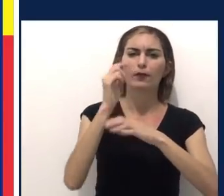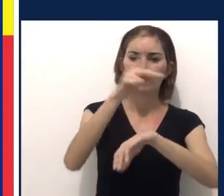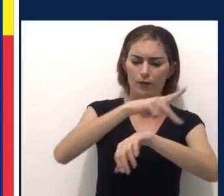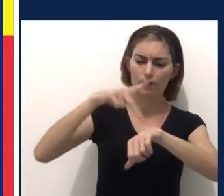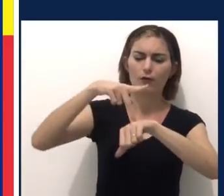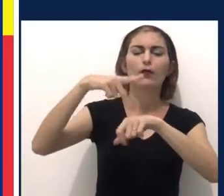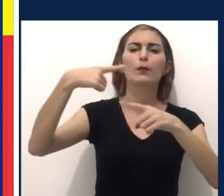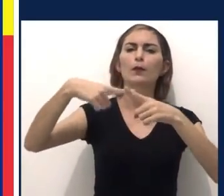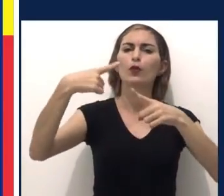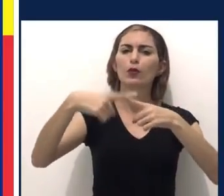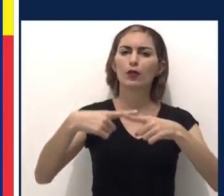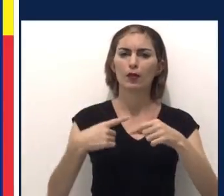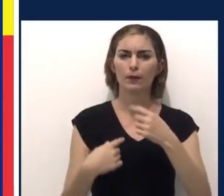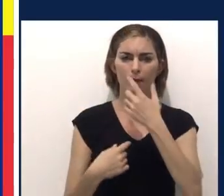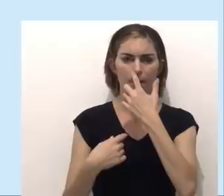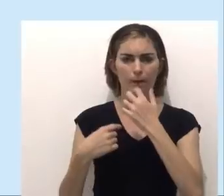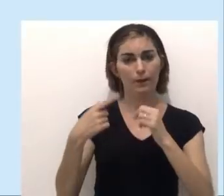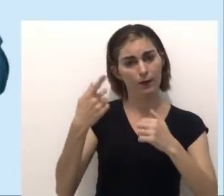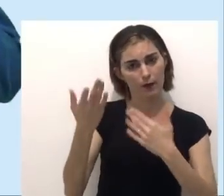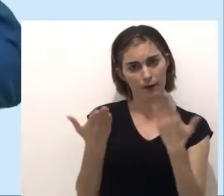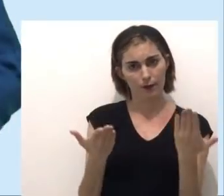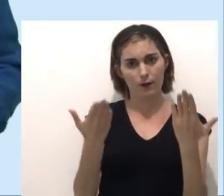segurança nacional. Por quê?